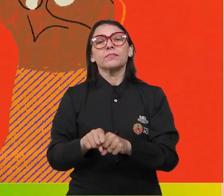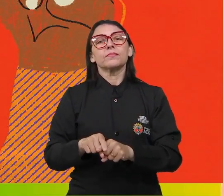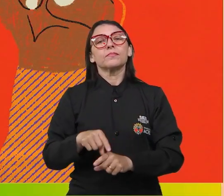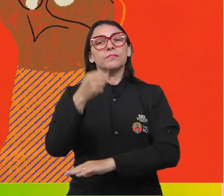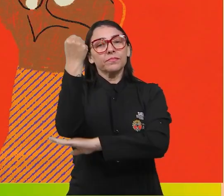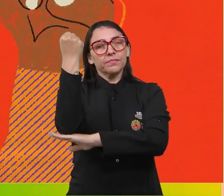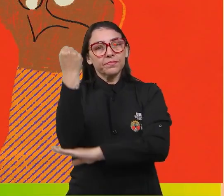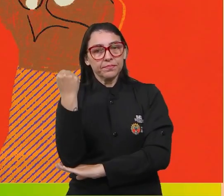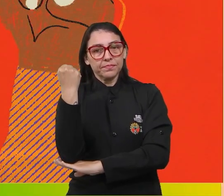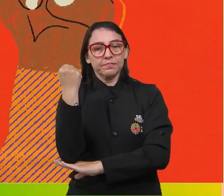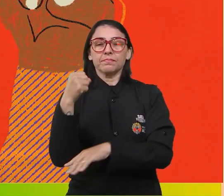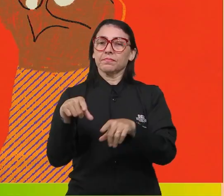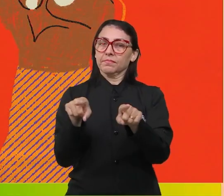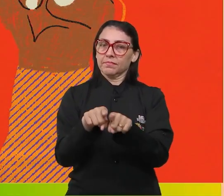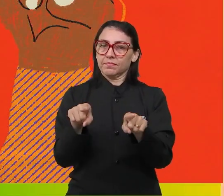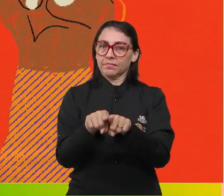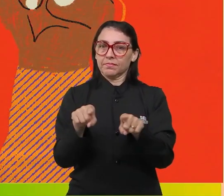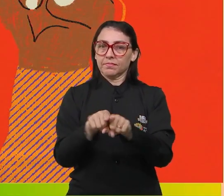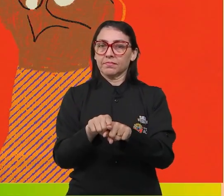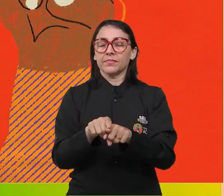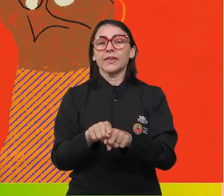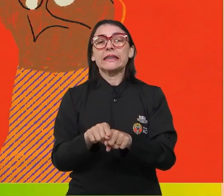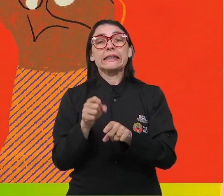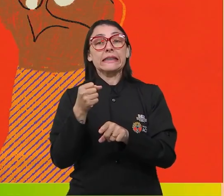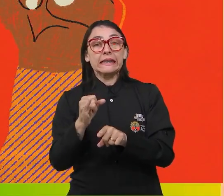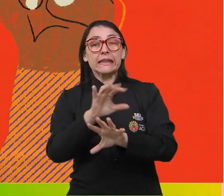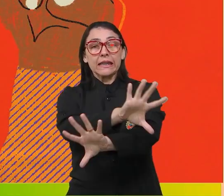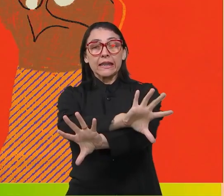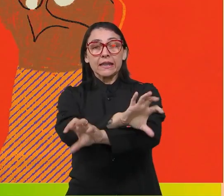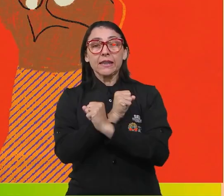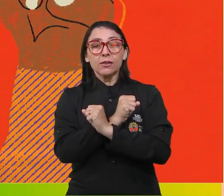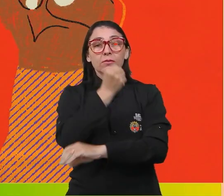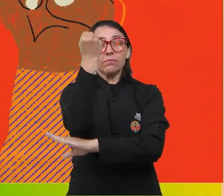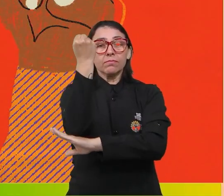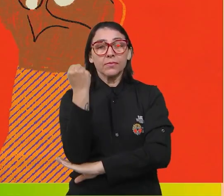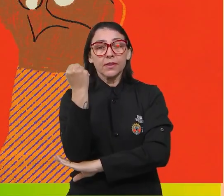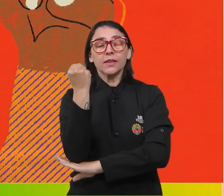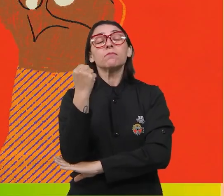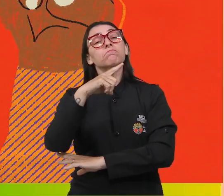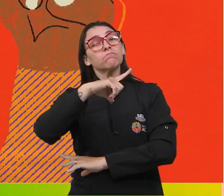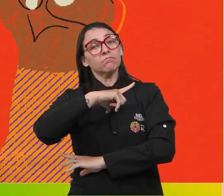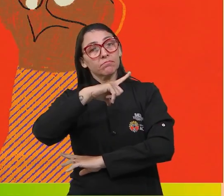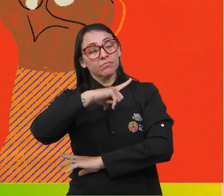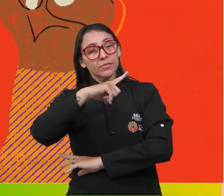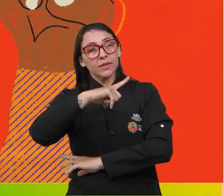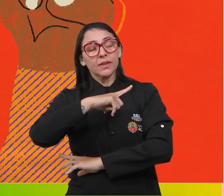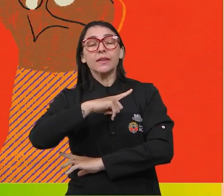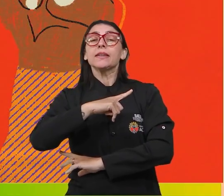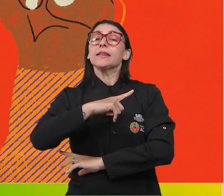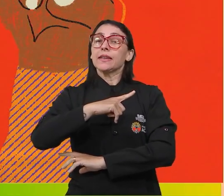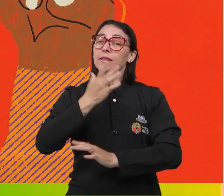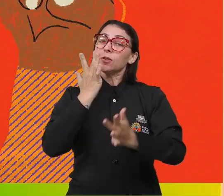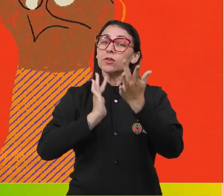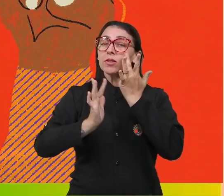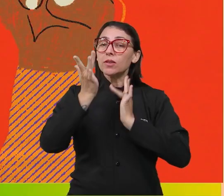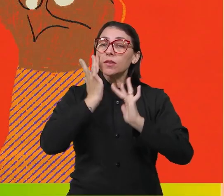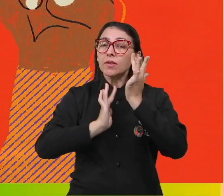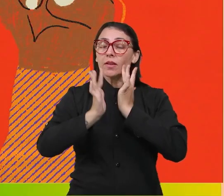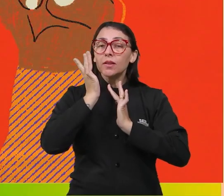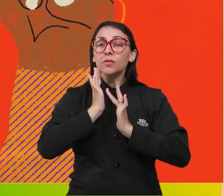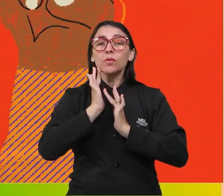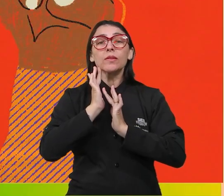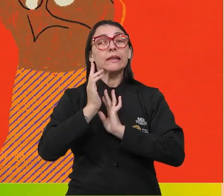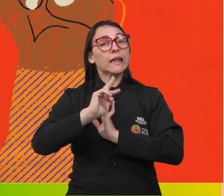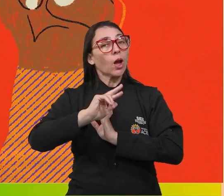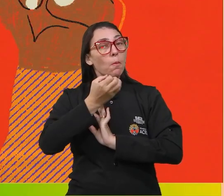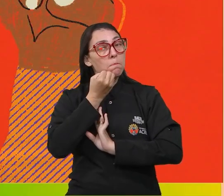censura e a repressão. Então, se há censura e repressão, obviamente, esse tipo de teatro não